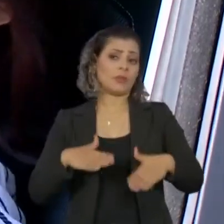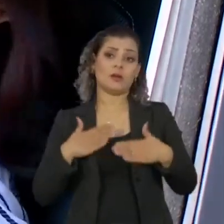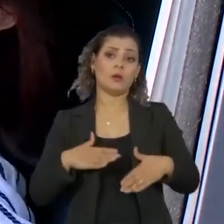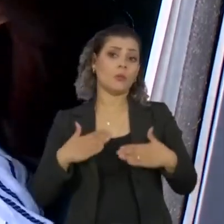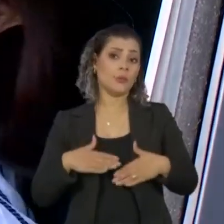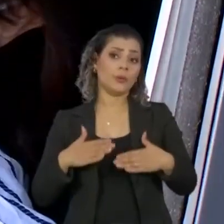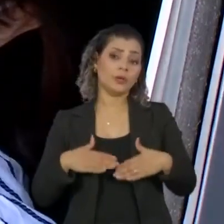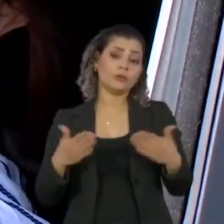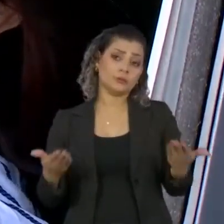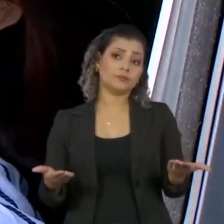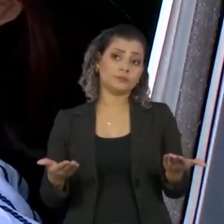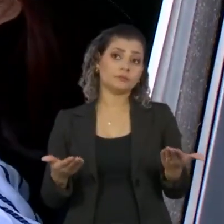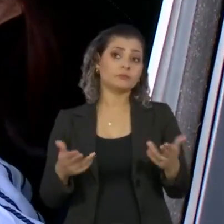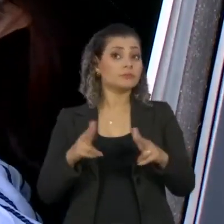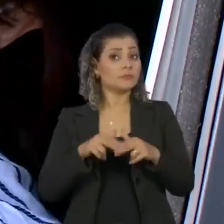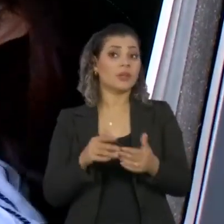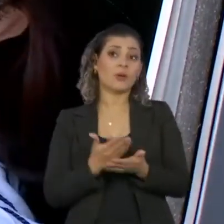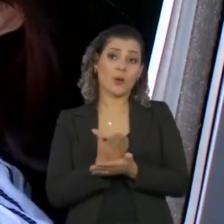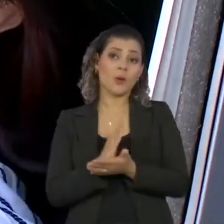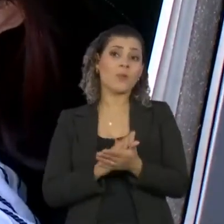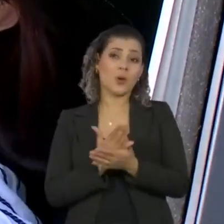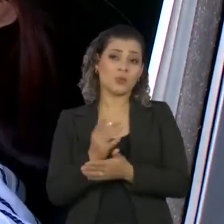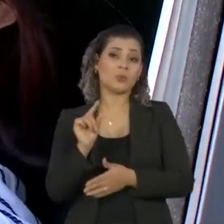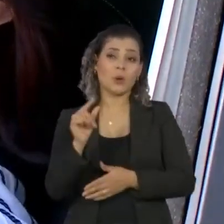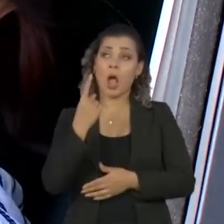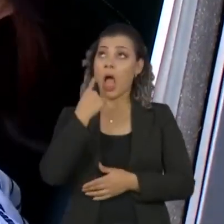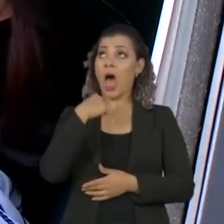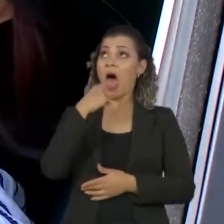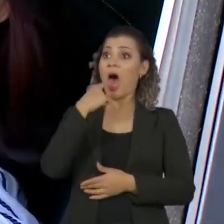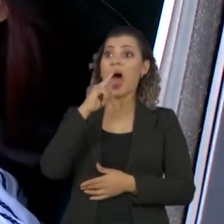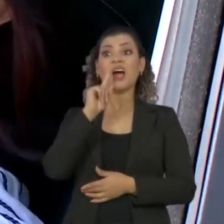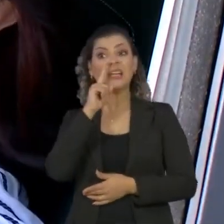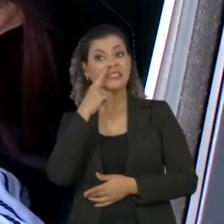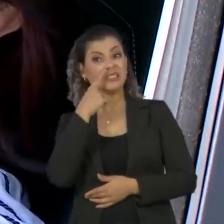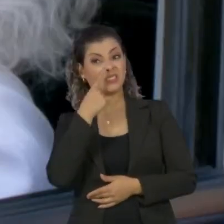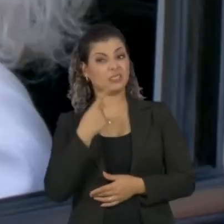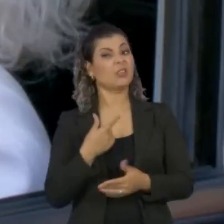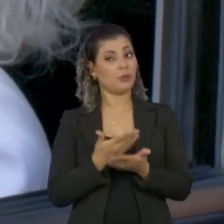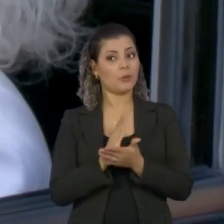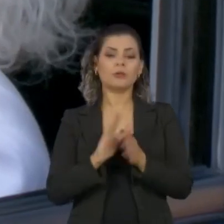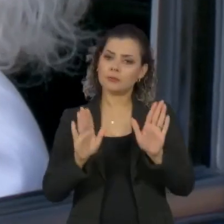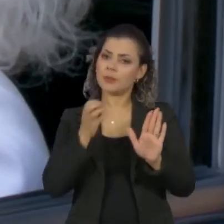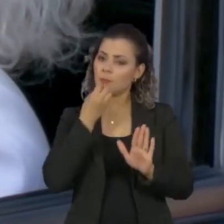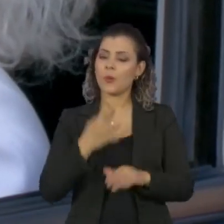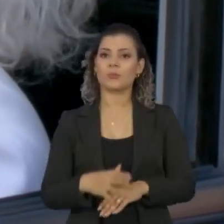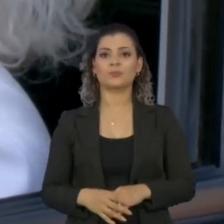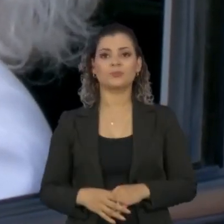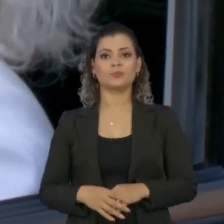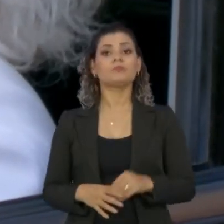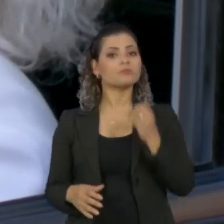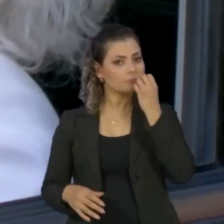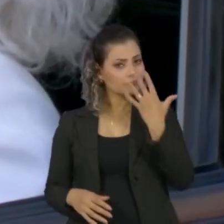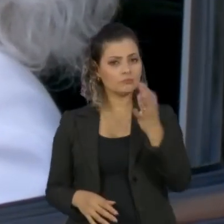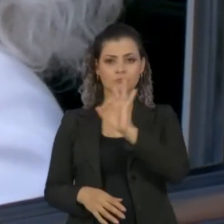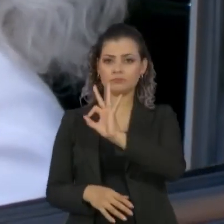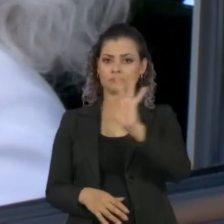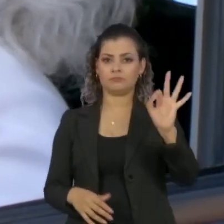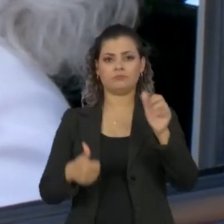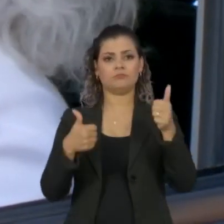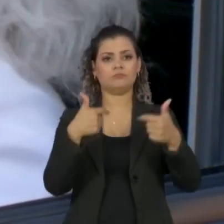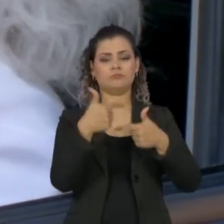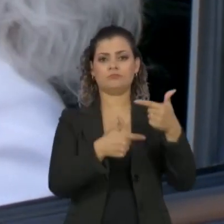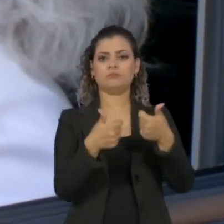é que incomoda, né? Incomoda um pouco, mas vale a pena. Muito bom, um bom